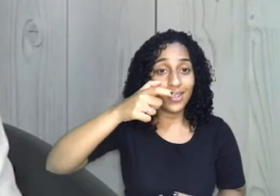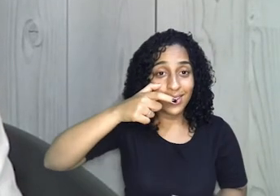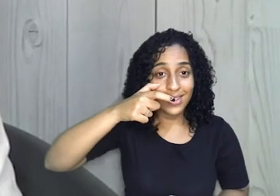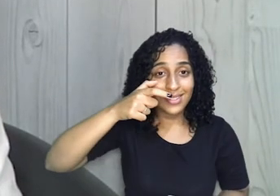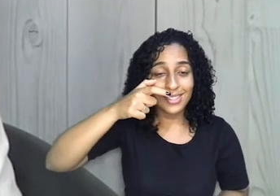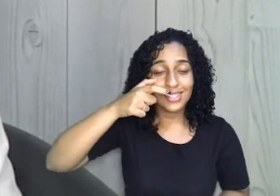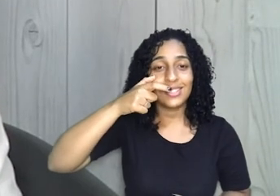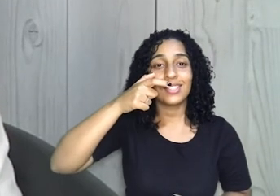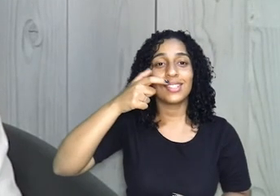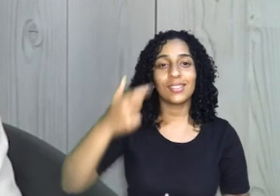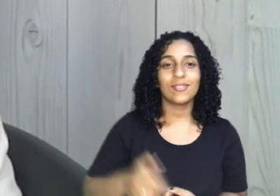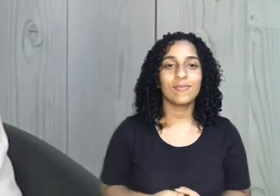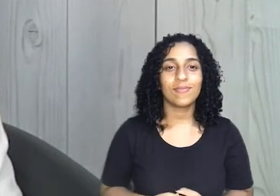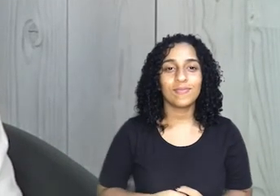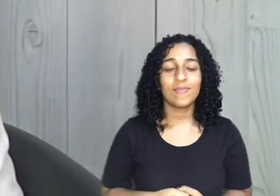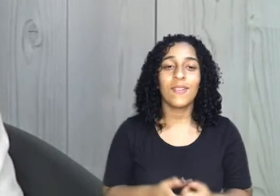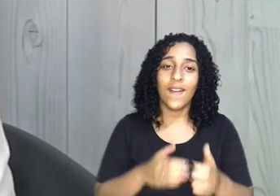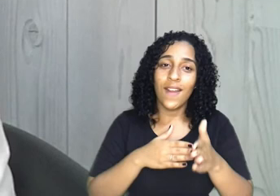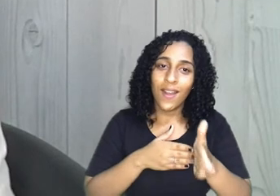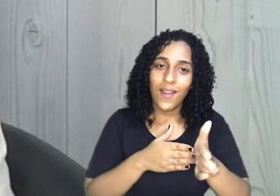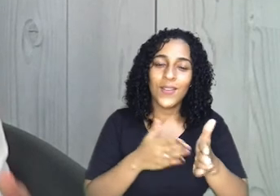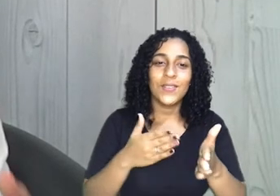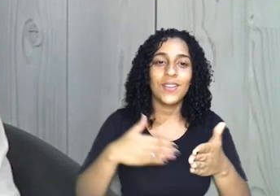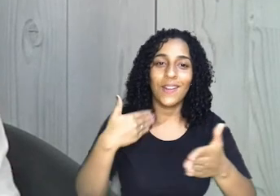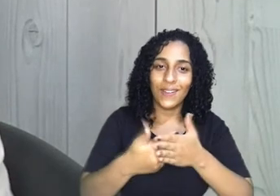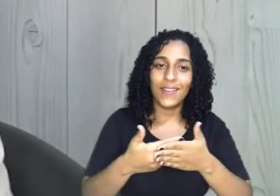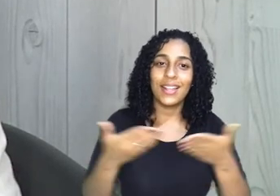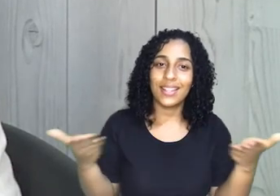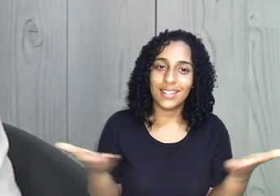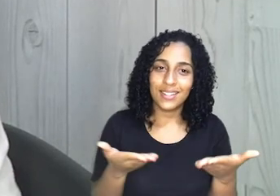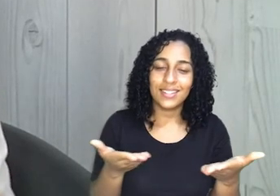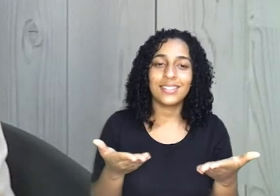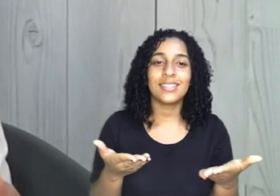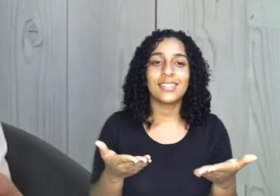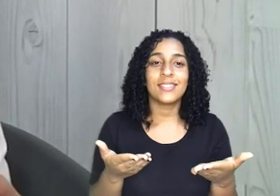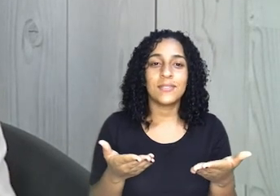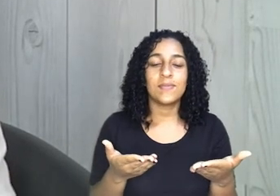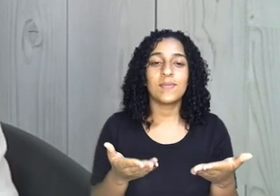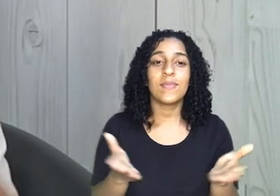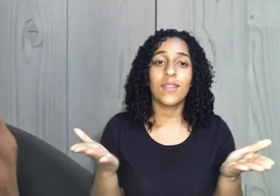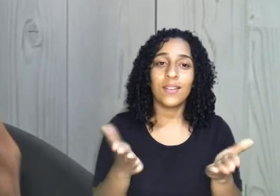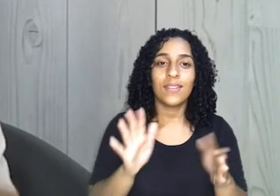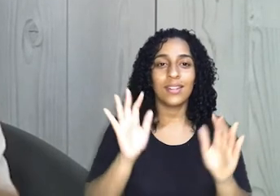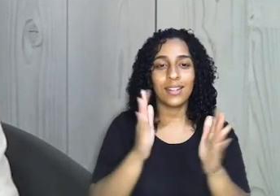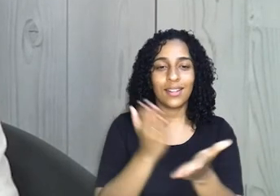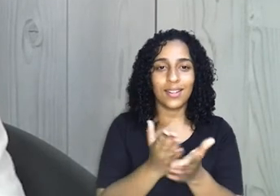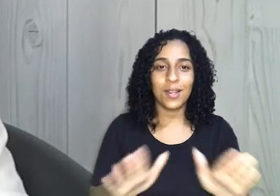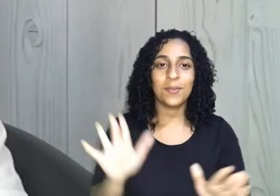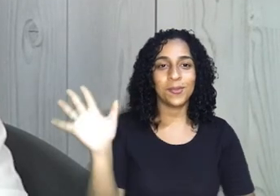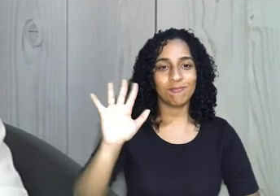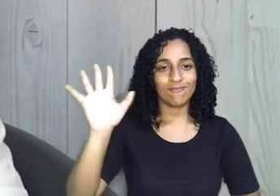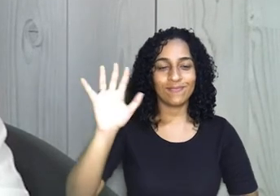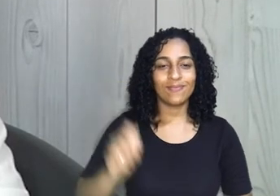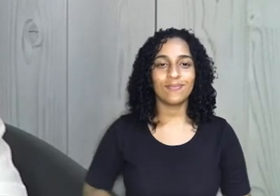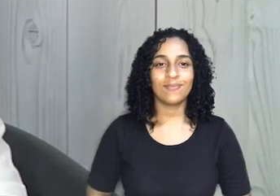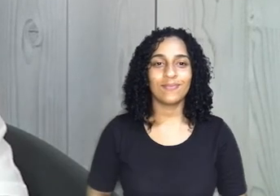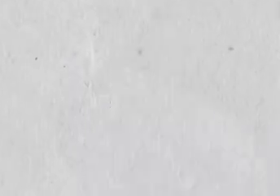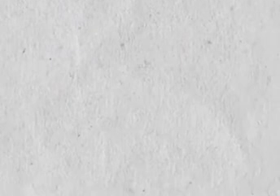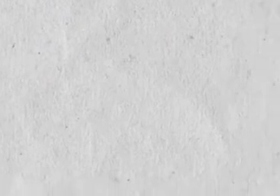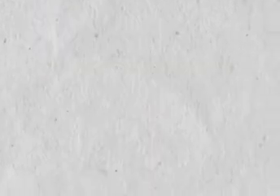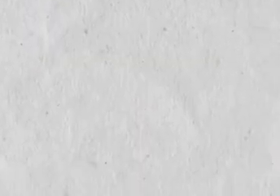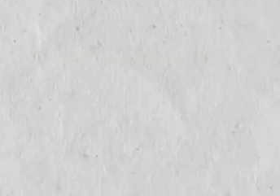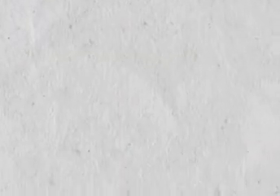você nosso telespectador telespectadora que nos acompanhou até aqui ficamos por aqui com mais um urso entrevista até